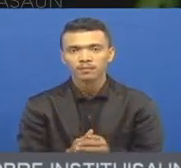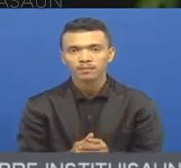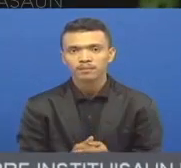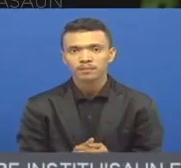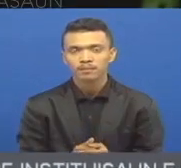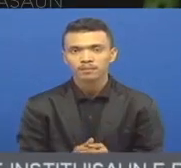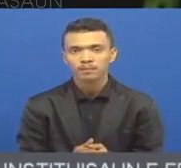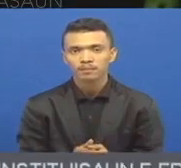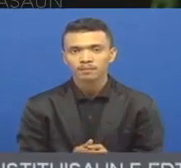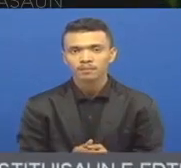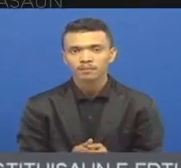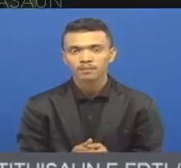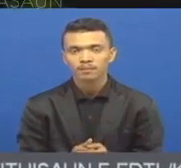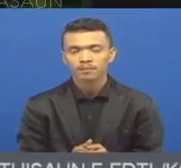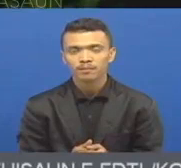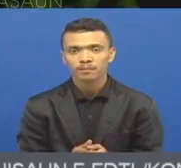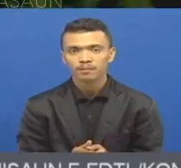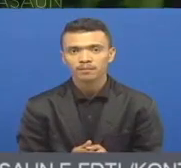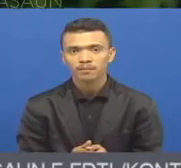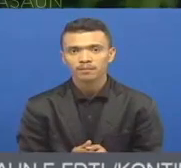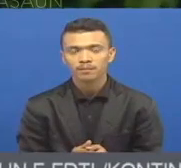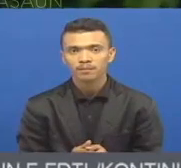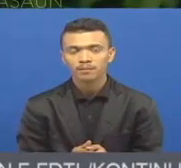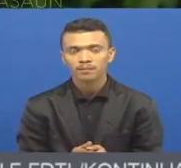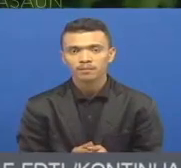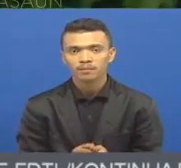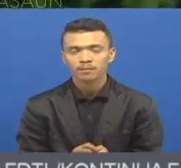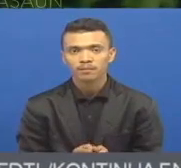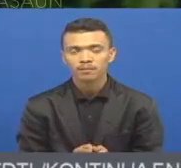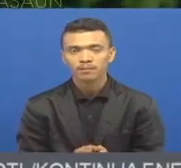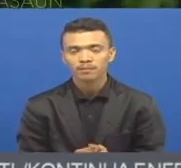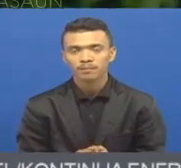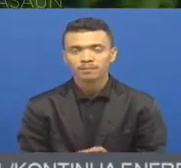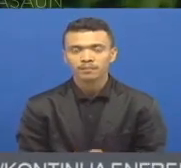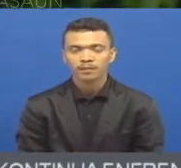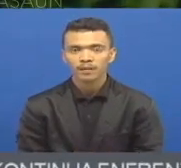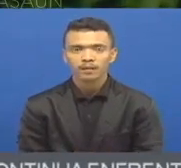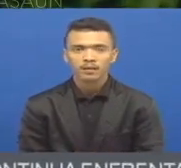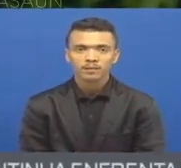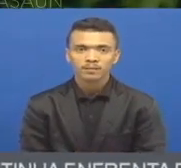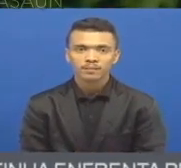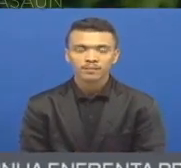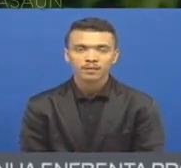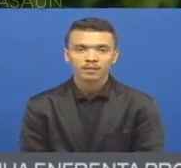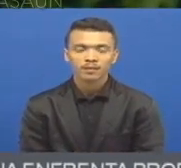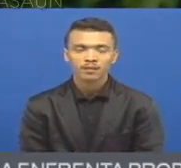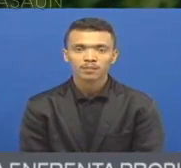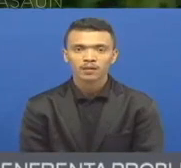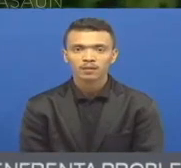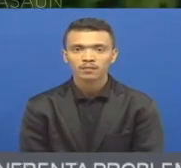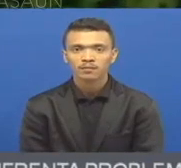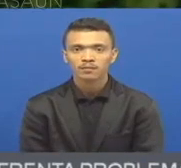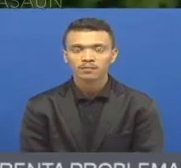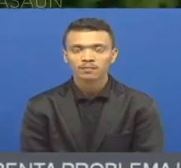cabos marinhos e comunicações móveis, ou a economia azul. Portugal é o principal parceiro comercial